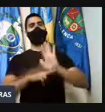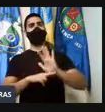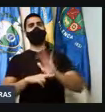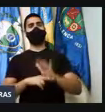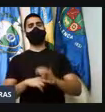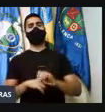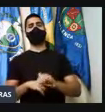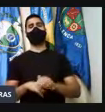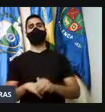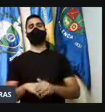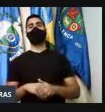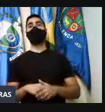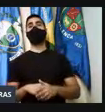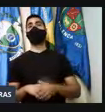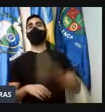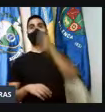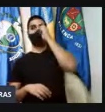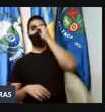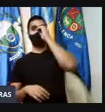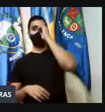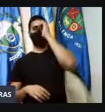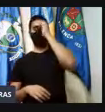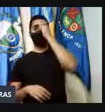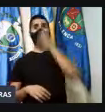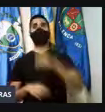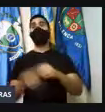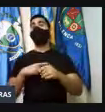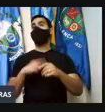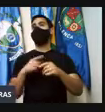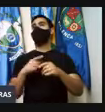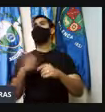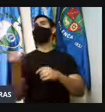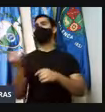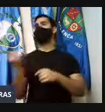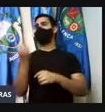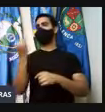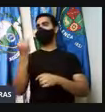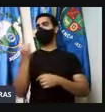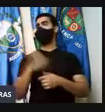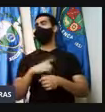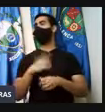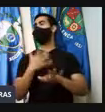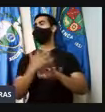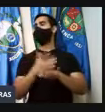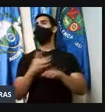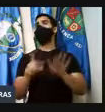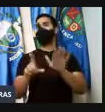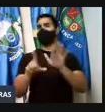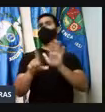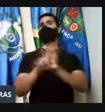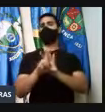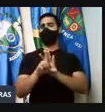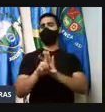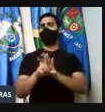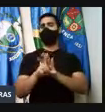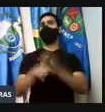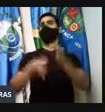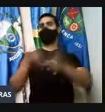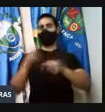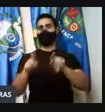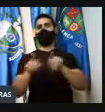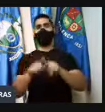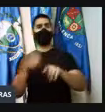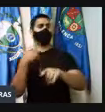posição legislativa encaminhada aos 9 vereadores, é fundamentalmente o material constitucional, legal, jurídico, não